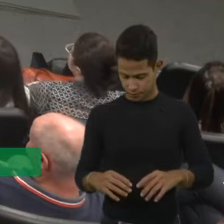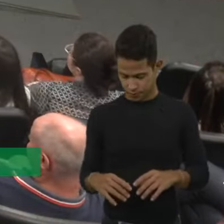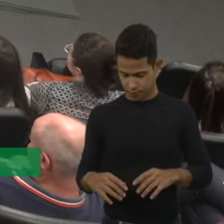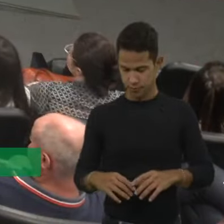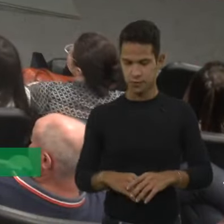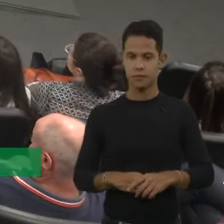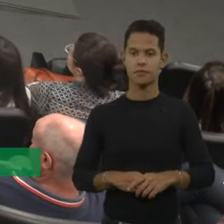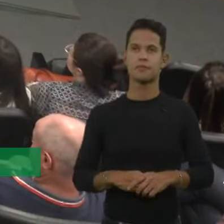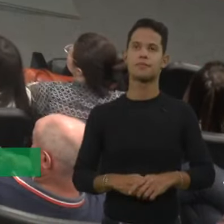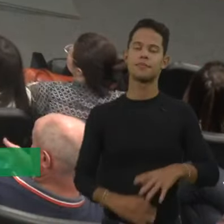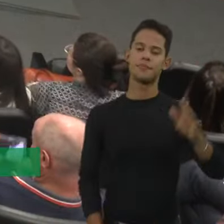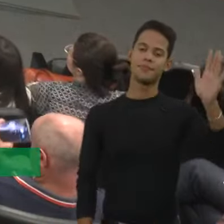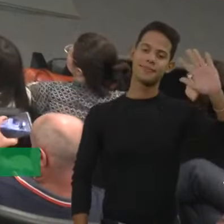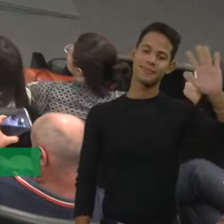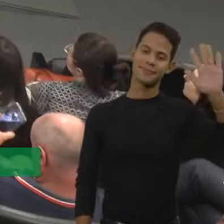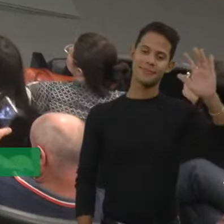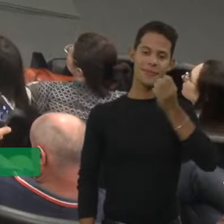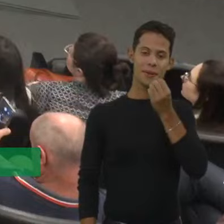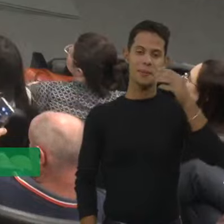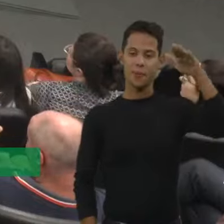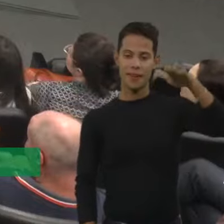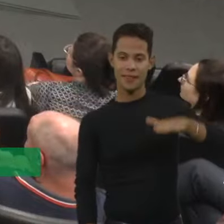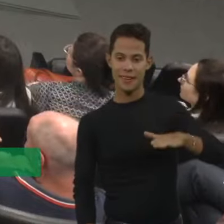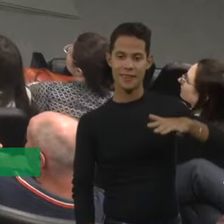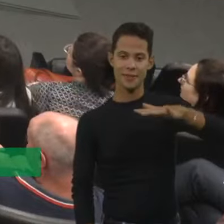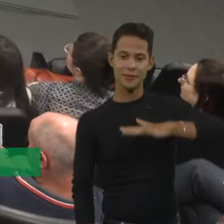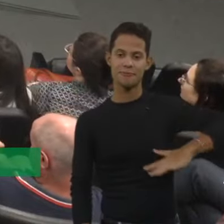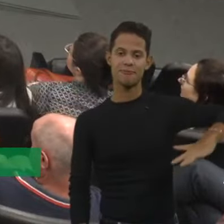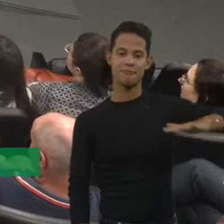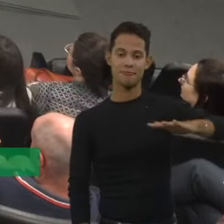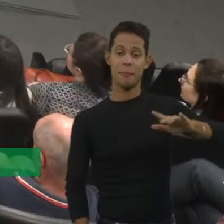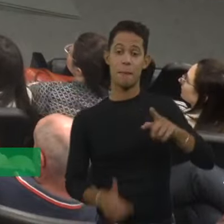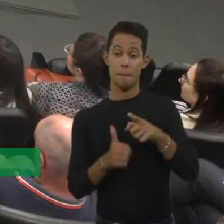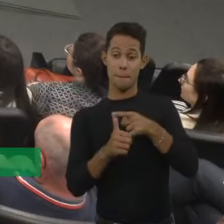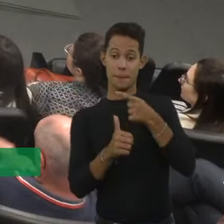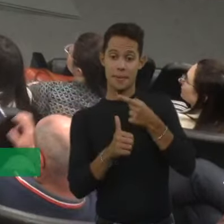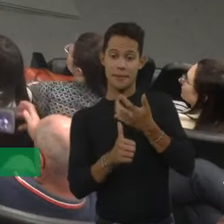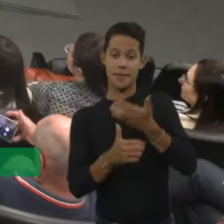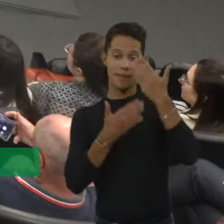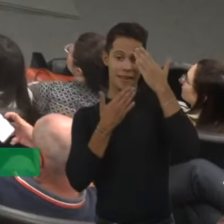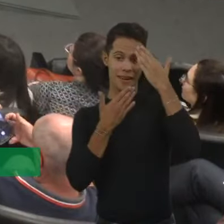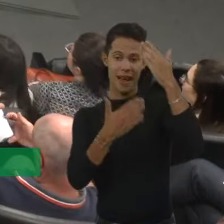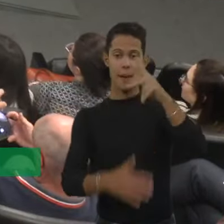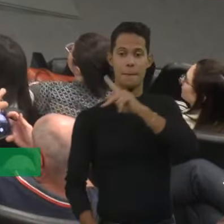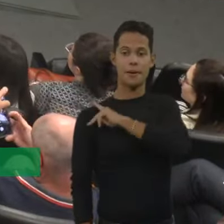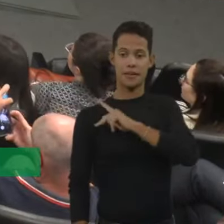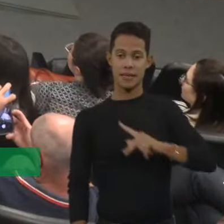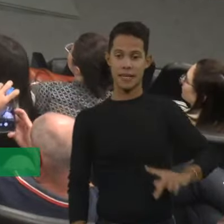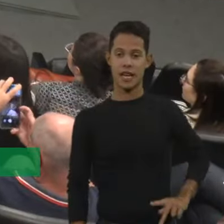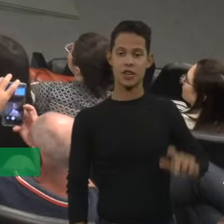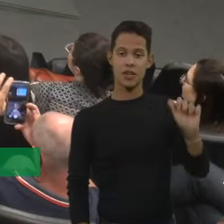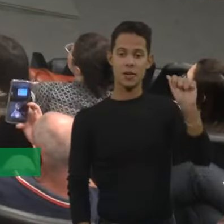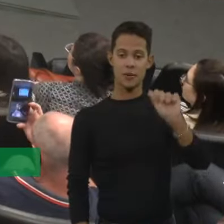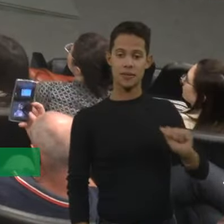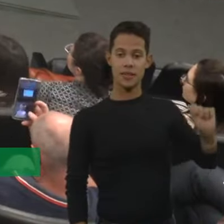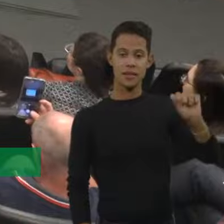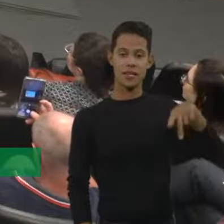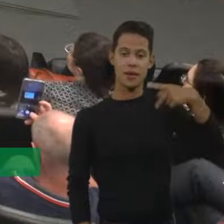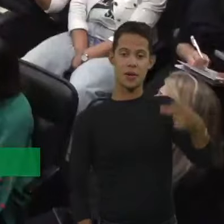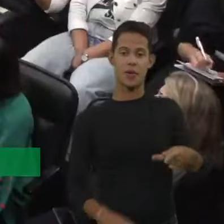Boa tarde. Primeiramente, eu gostaria de agradecer à presidente da Associação Catarinense de Doenças Raras,